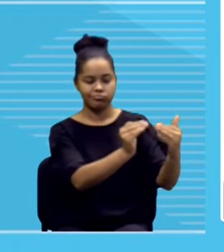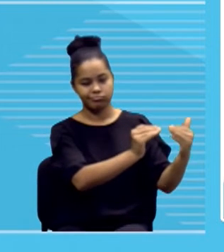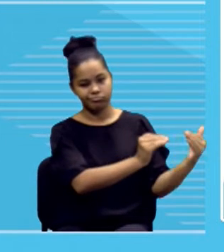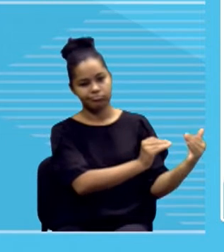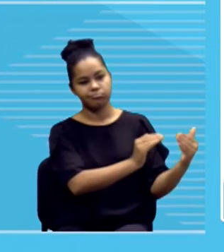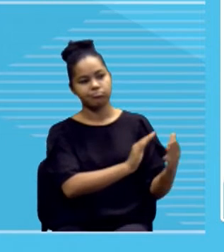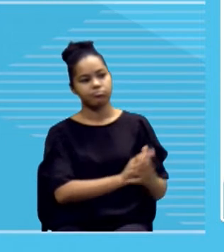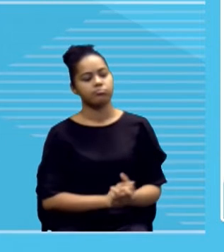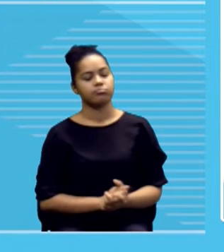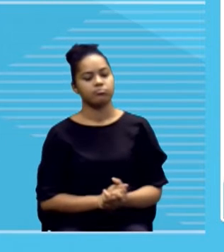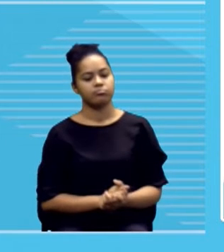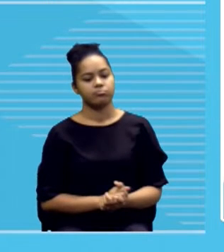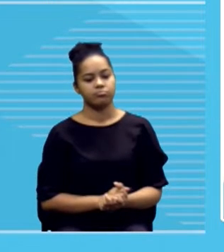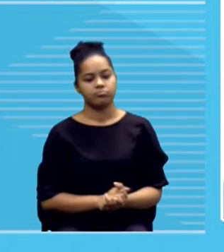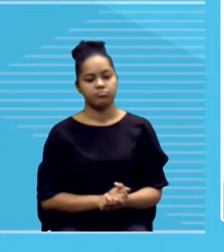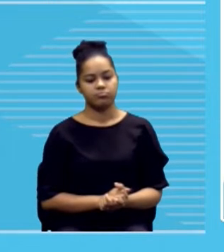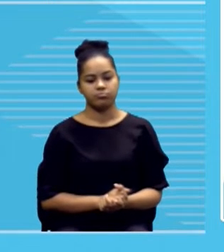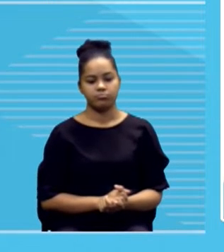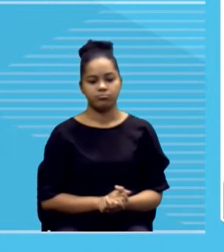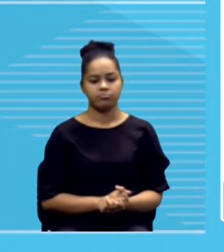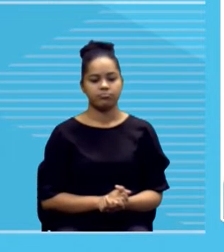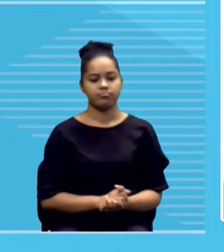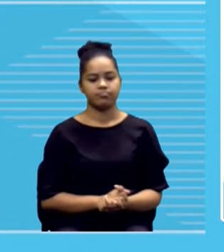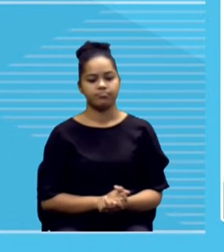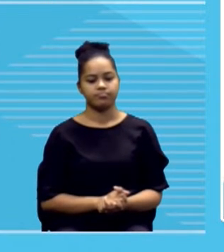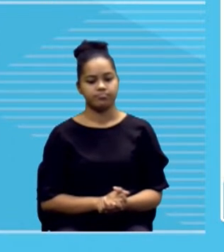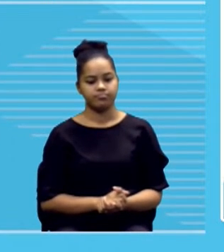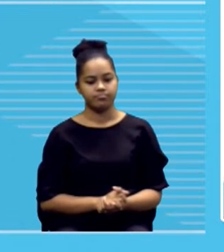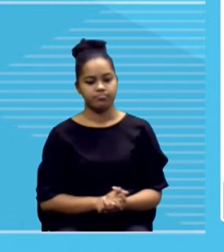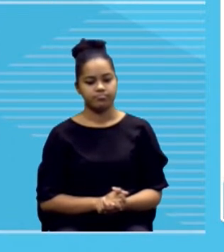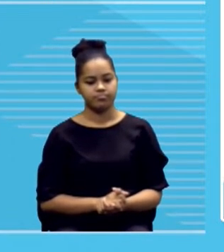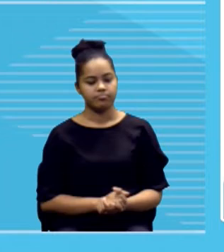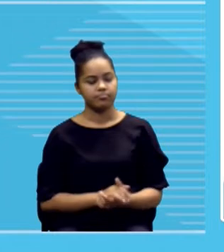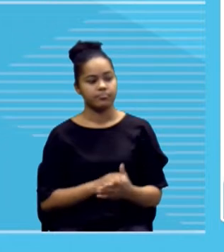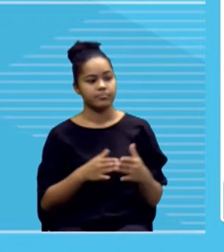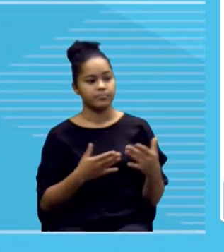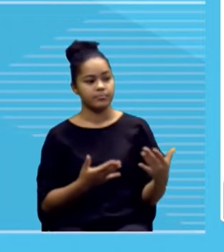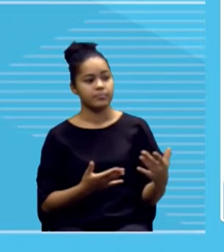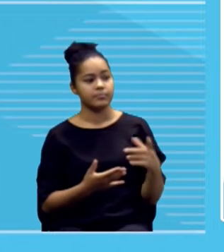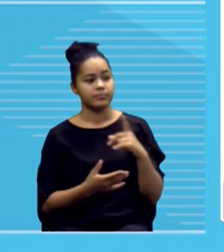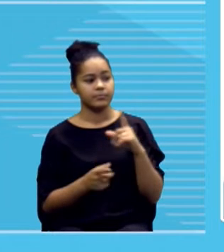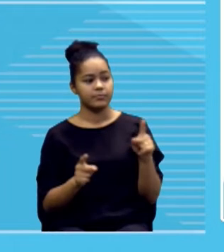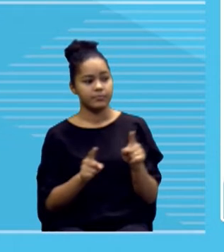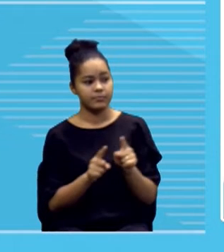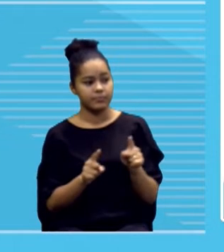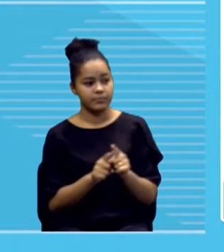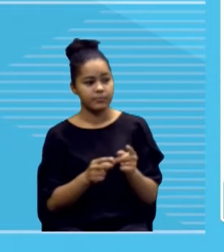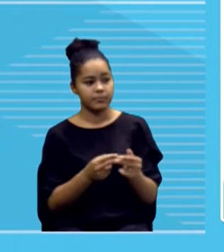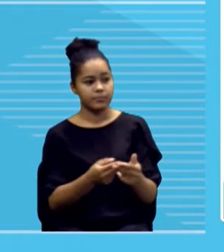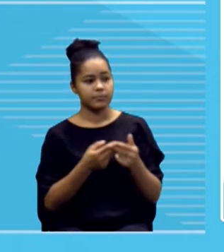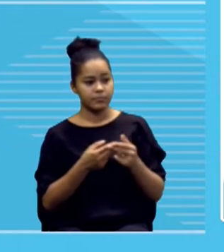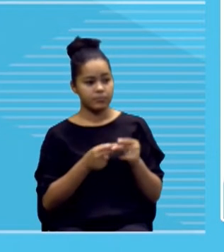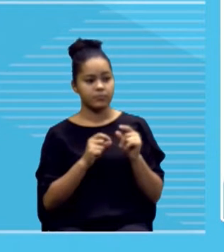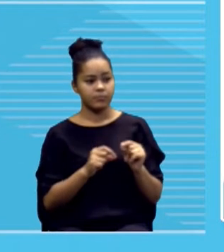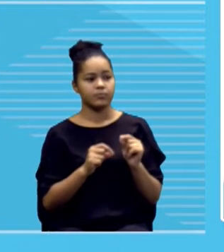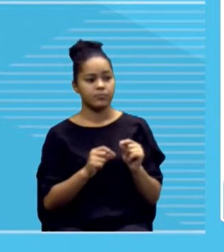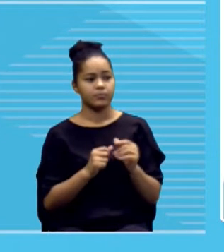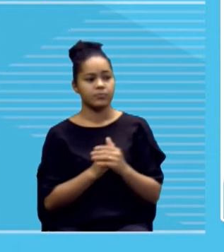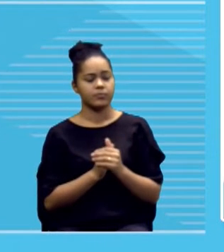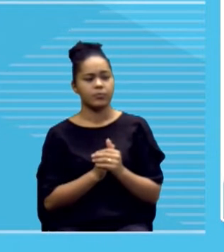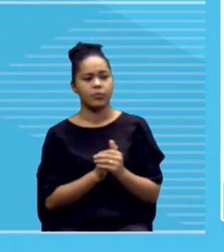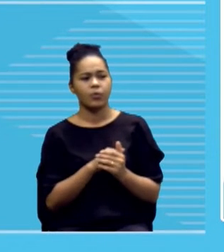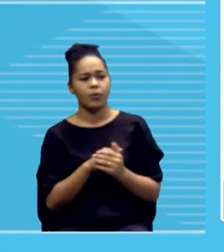Que permite que o posicionamento em relação ao Sol seja sempre adequado, com a maior eficiência de captação de raios solares que o alimentam. Então, se você